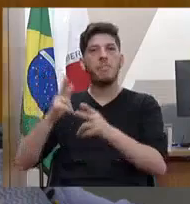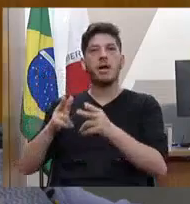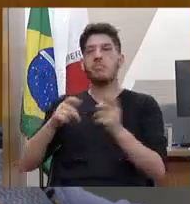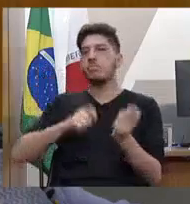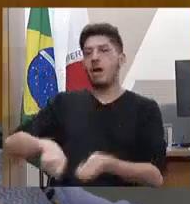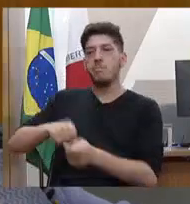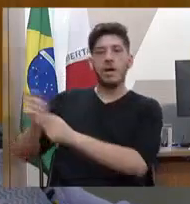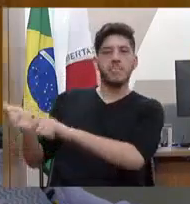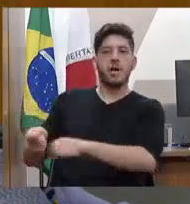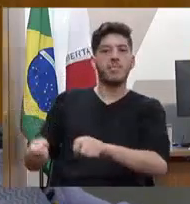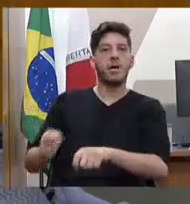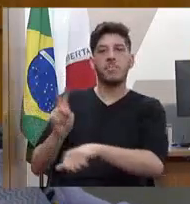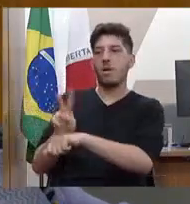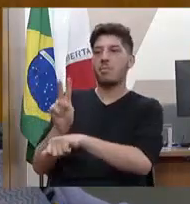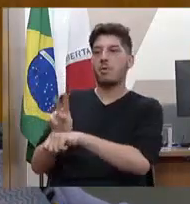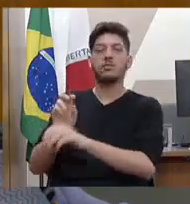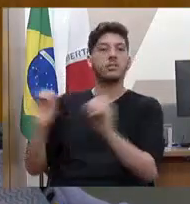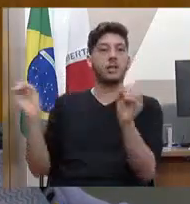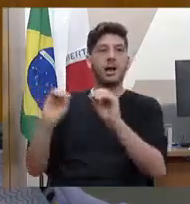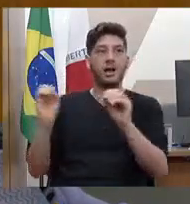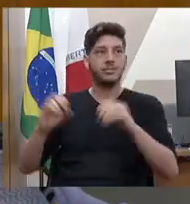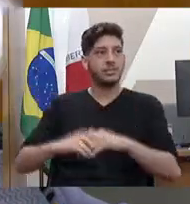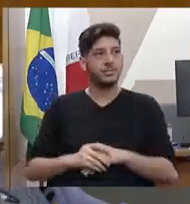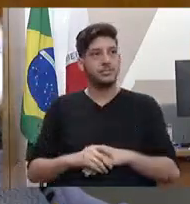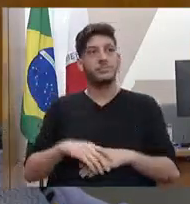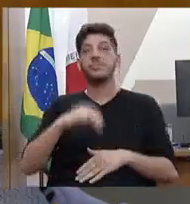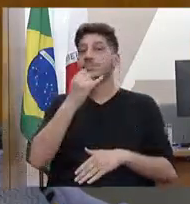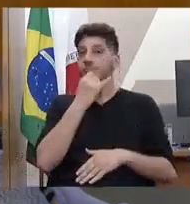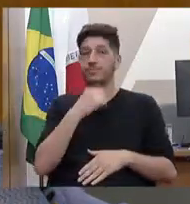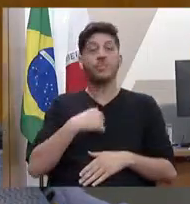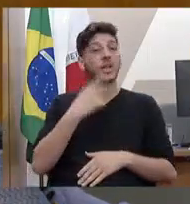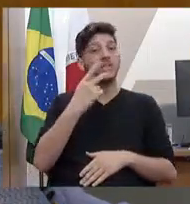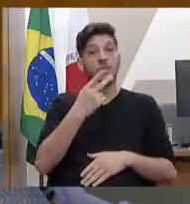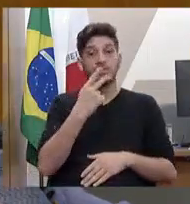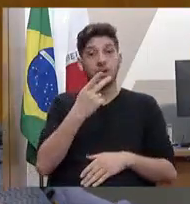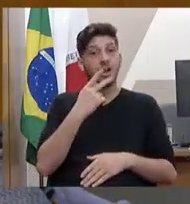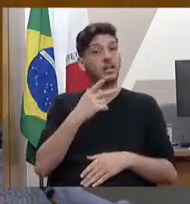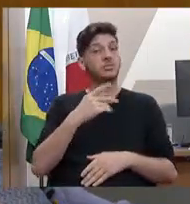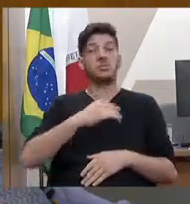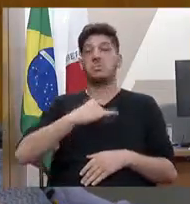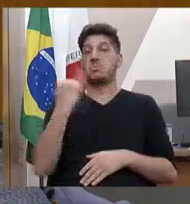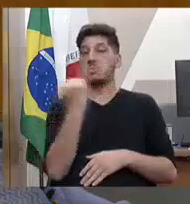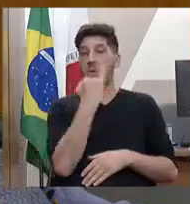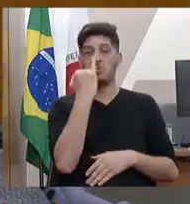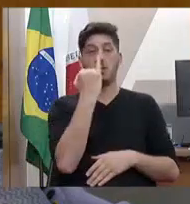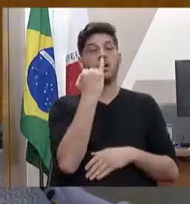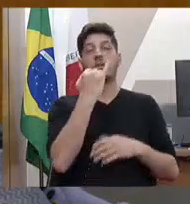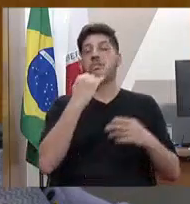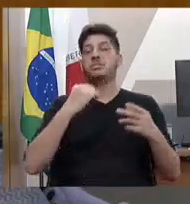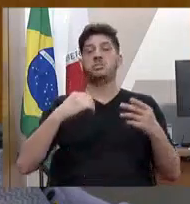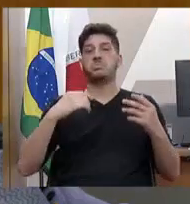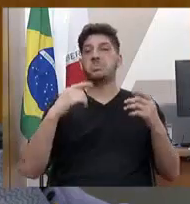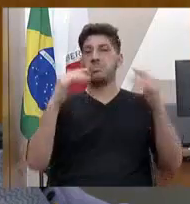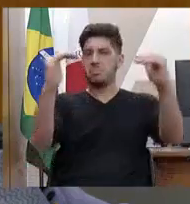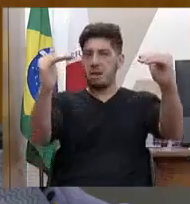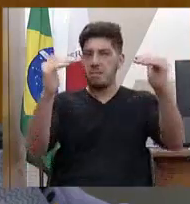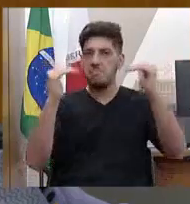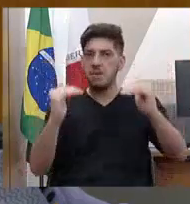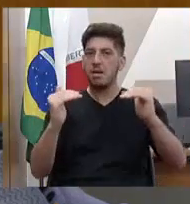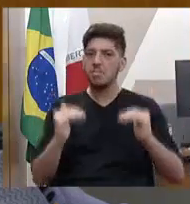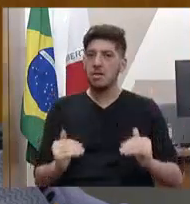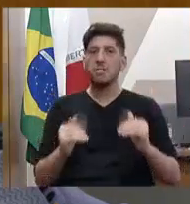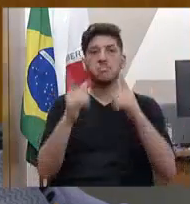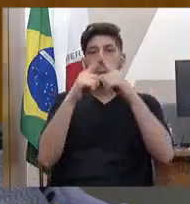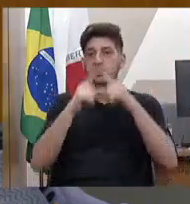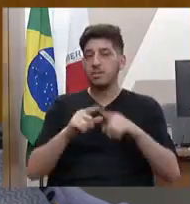não tem tamanho isso eu tô falando do grande do médio do pequeno dos pequenos patrões Então como que a gente